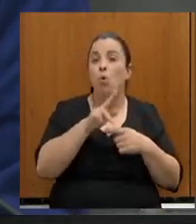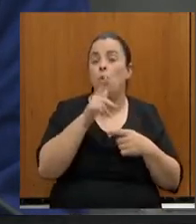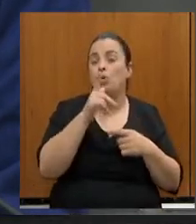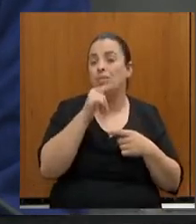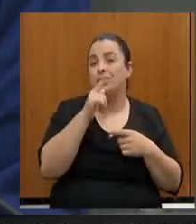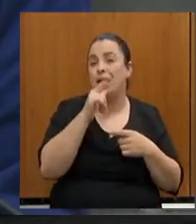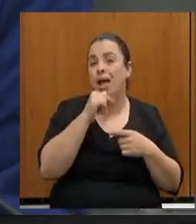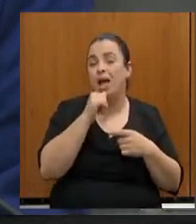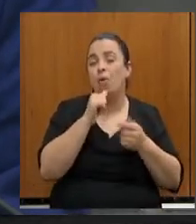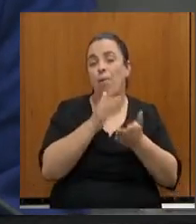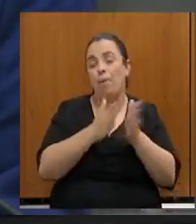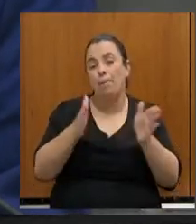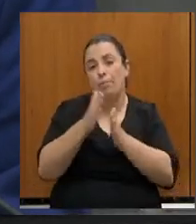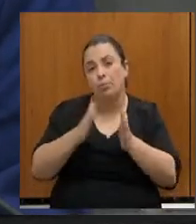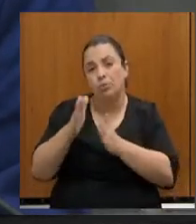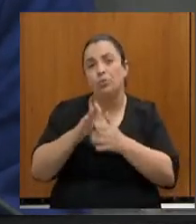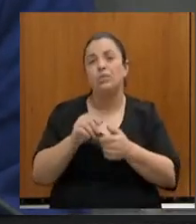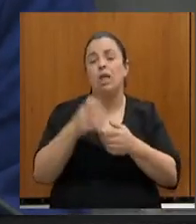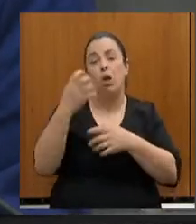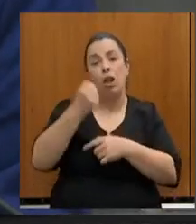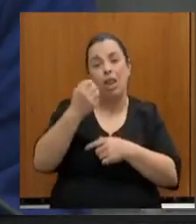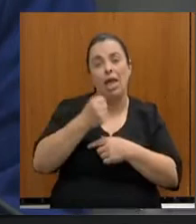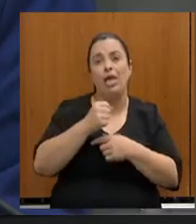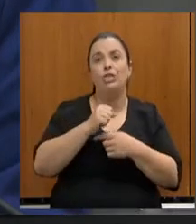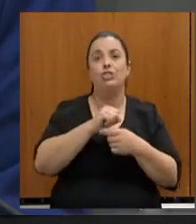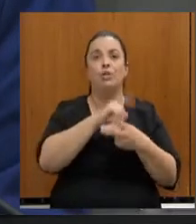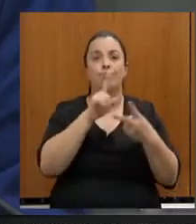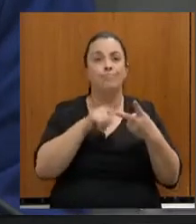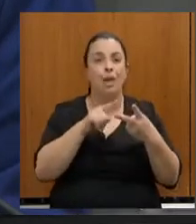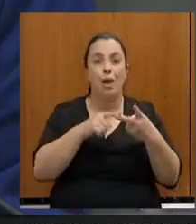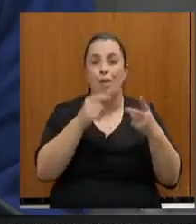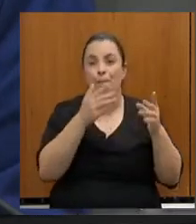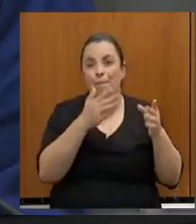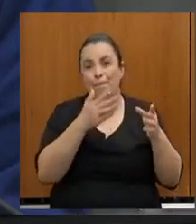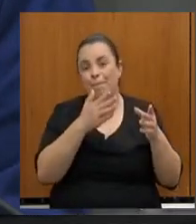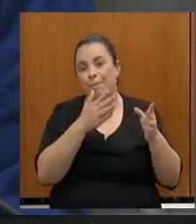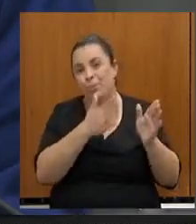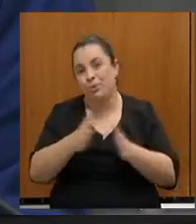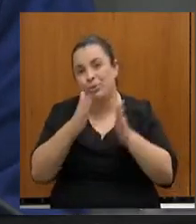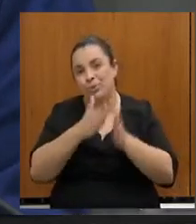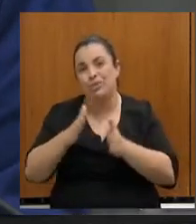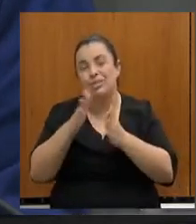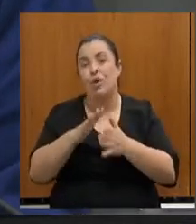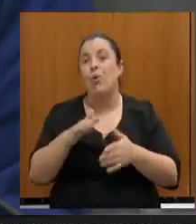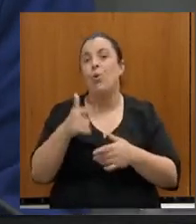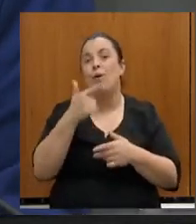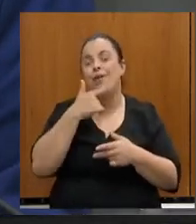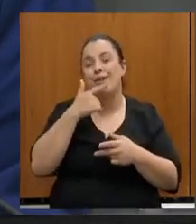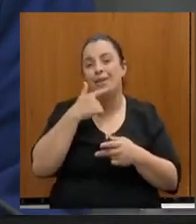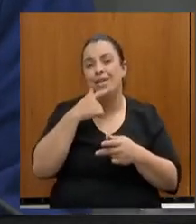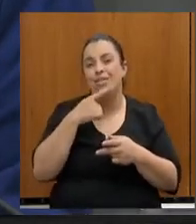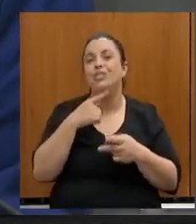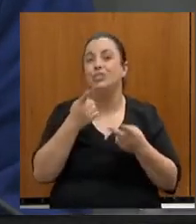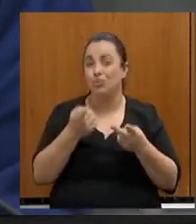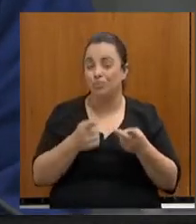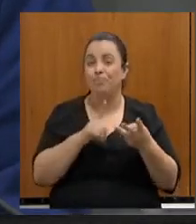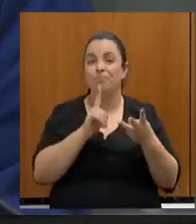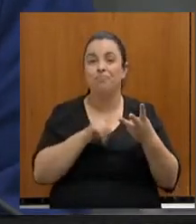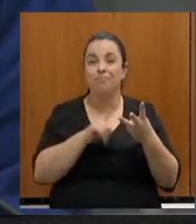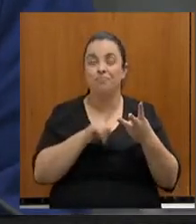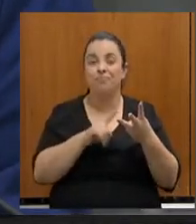e vai produzir o famoso queijo do Serro e para agricultura familiar podem ser extintos